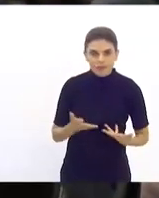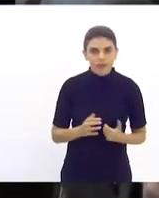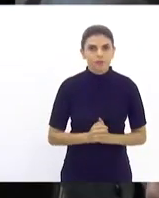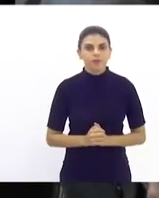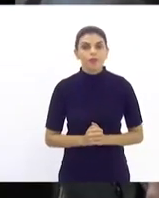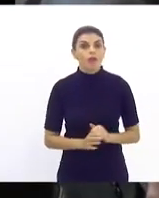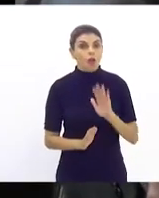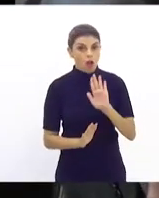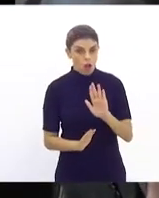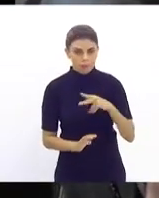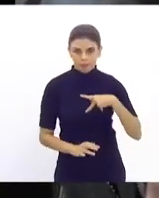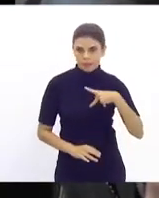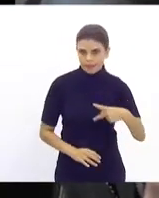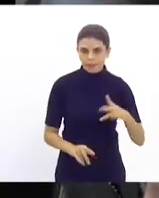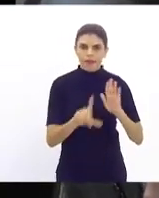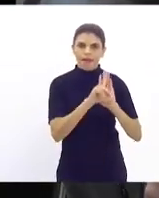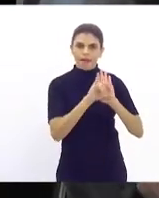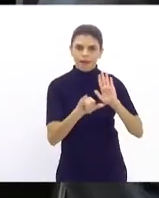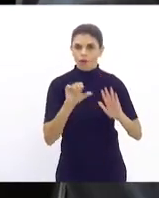a Lei